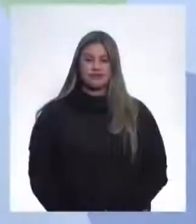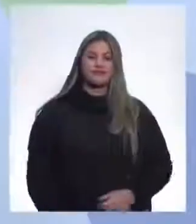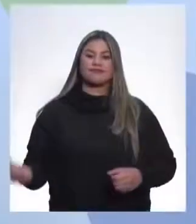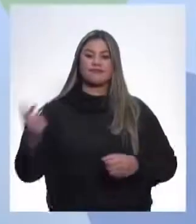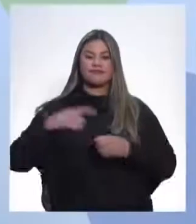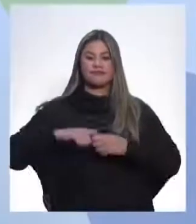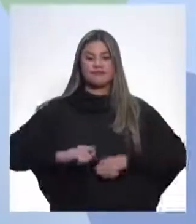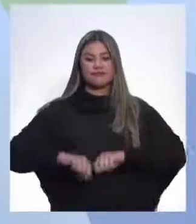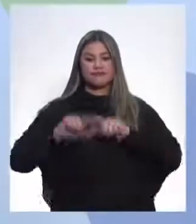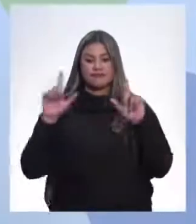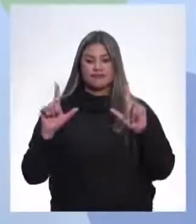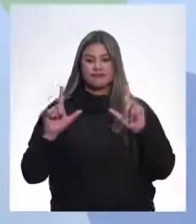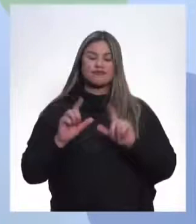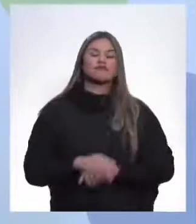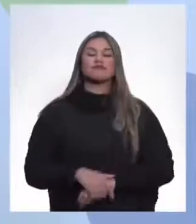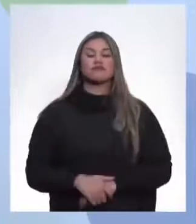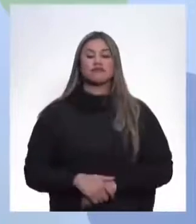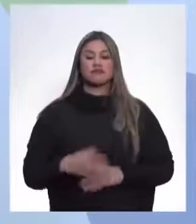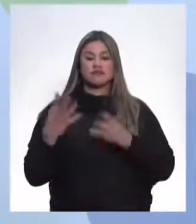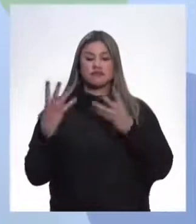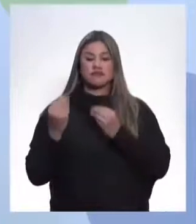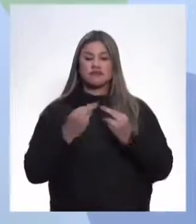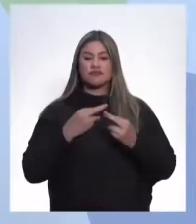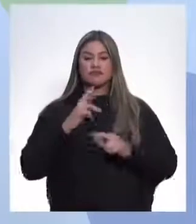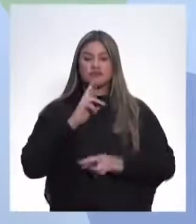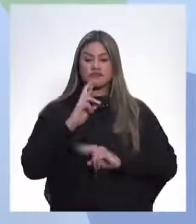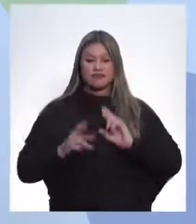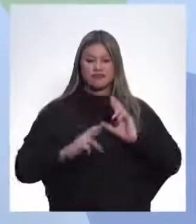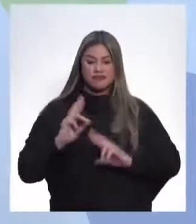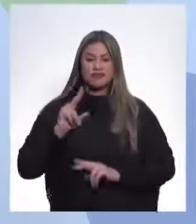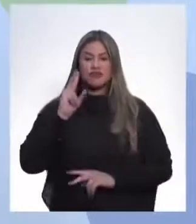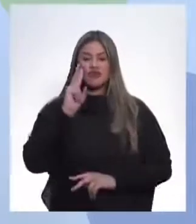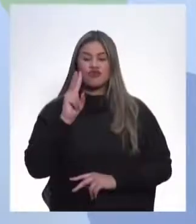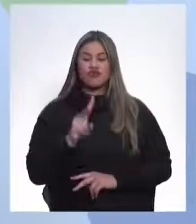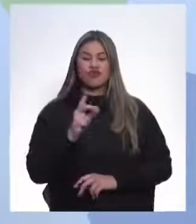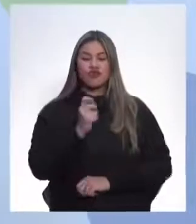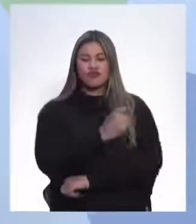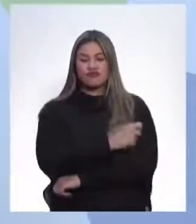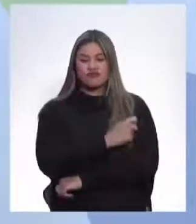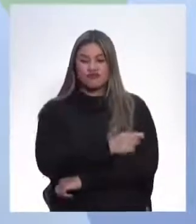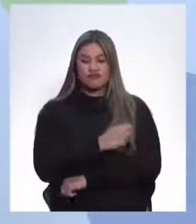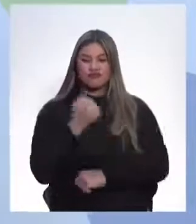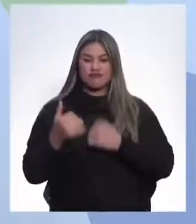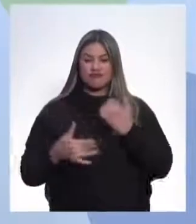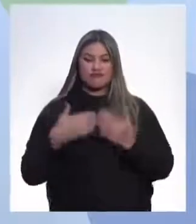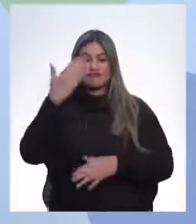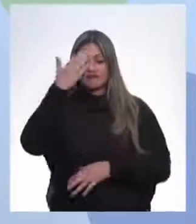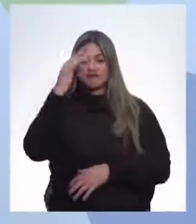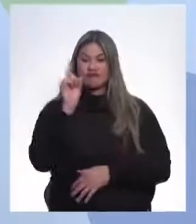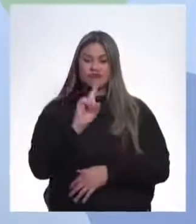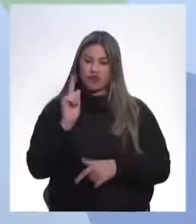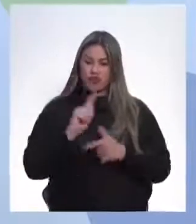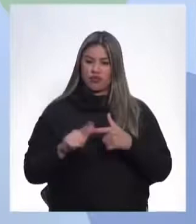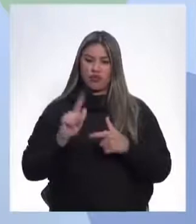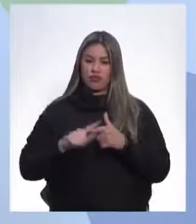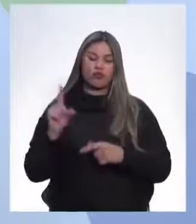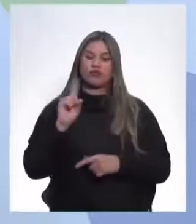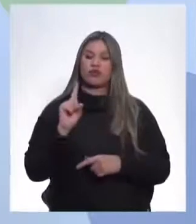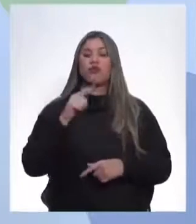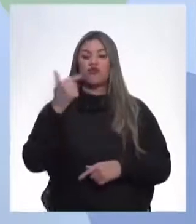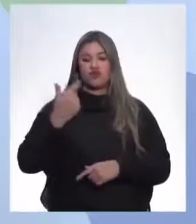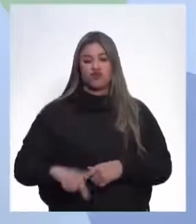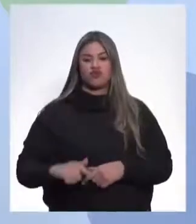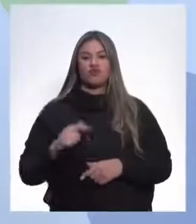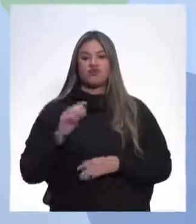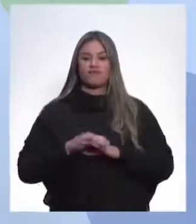Retornamos aqui. Muitas das respostas eu vi alguns alunos colocando que não entenderam. Não tem problema. Nós vamos refazer aqui